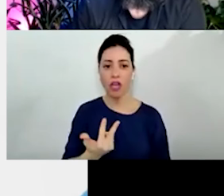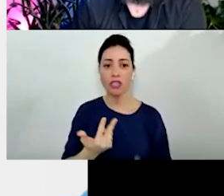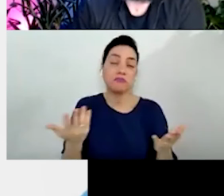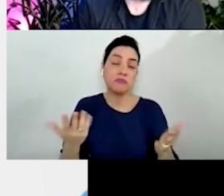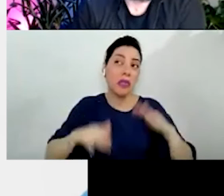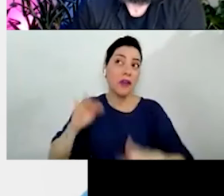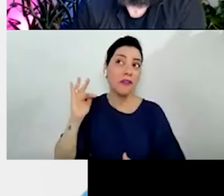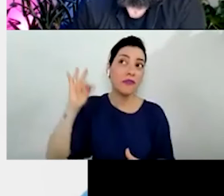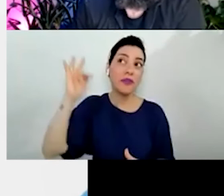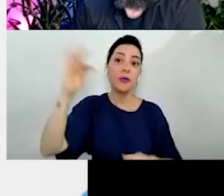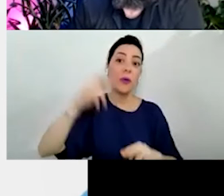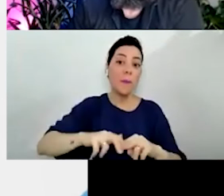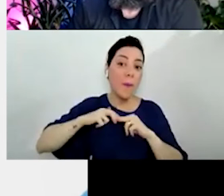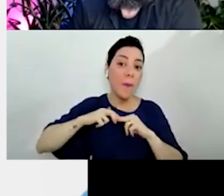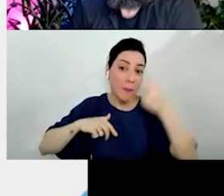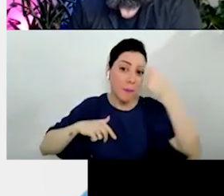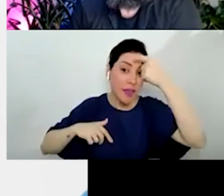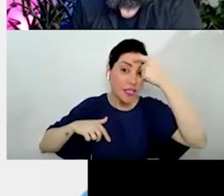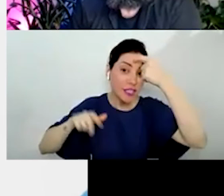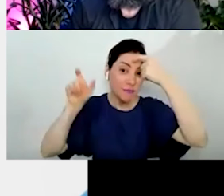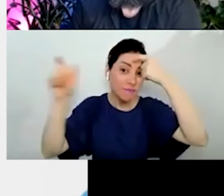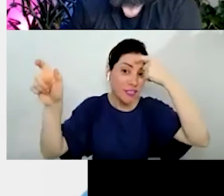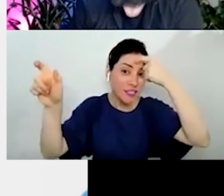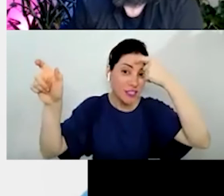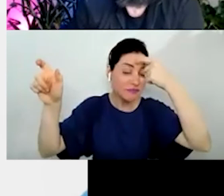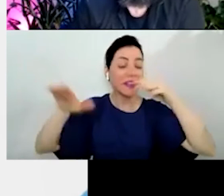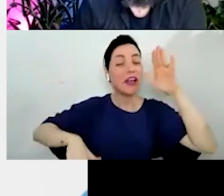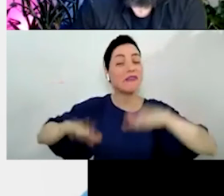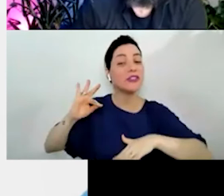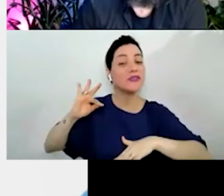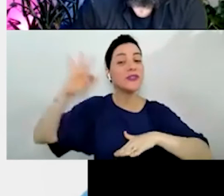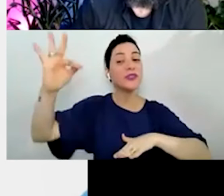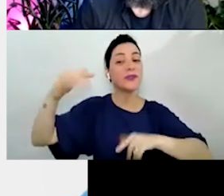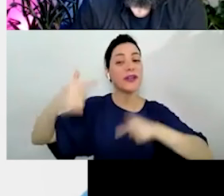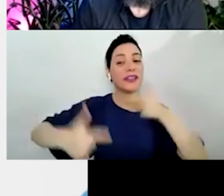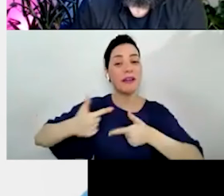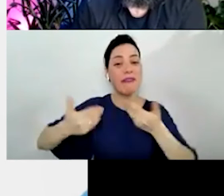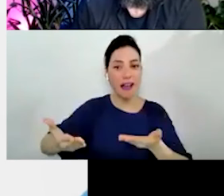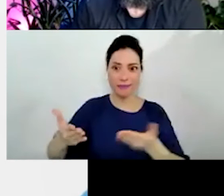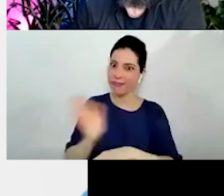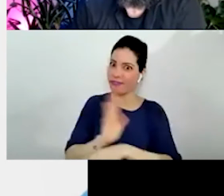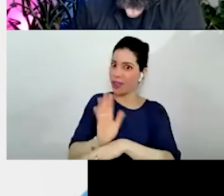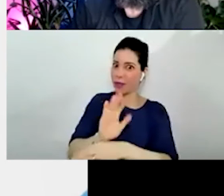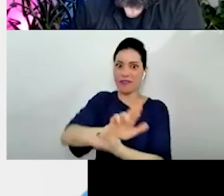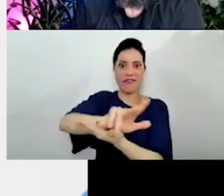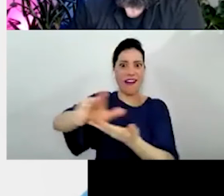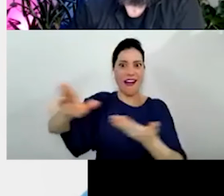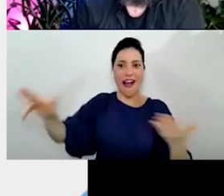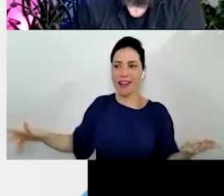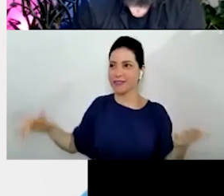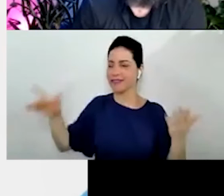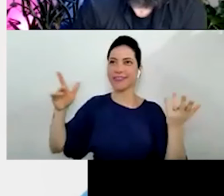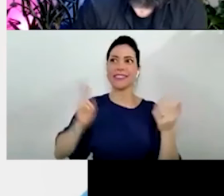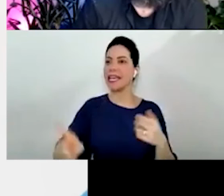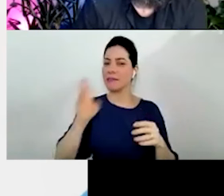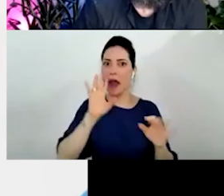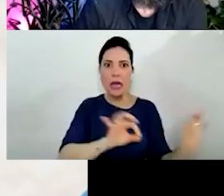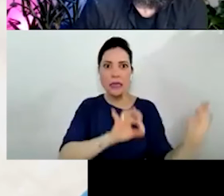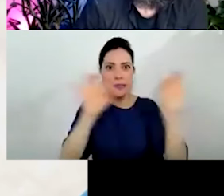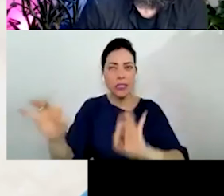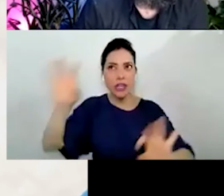mente né Isso também nós estamos trabalhando quem sabe no futuro né filmes aí não deixa deixa a gente viajar o tempo todo